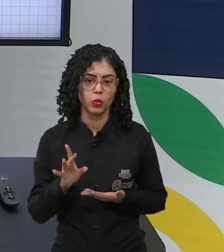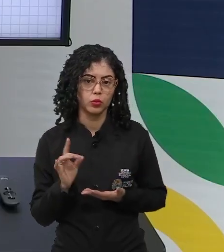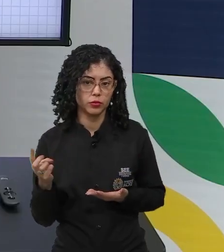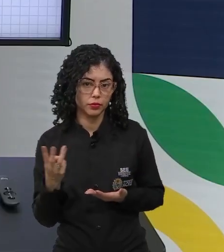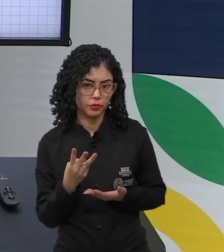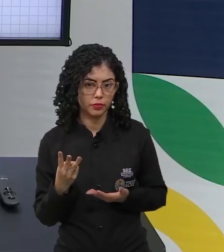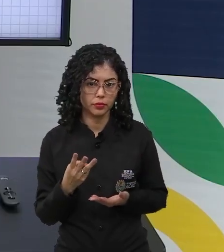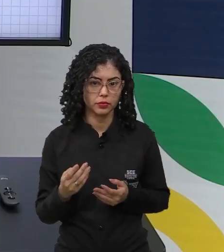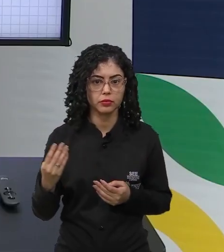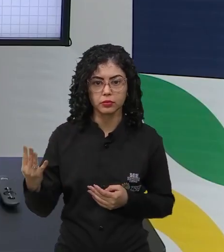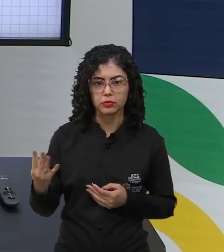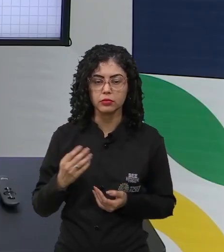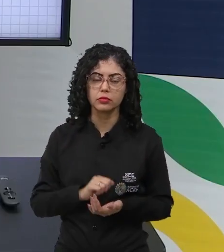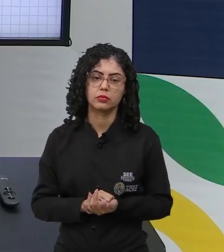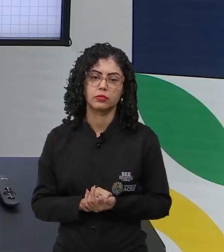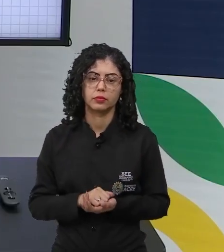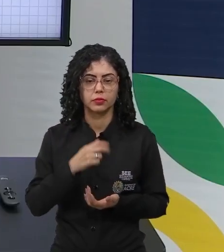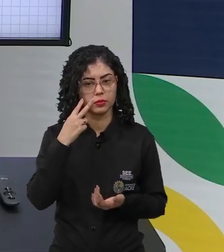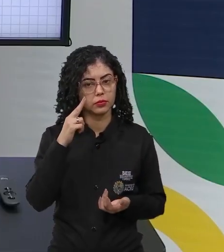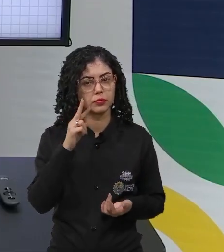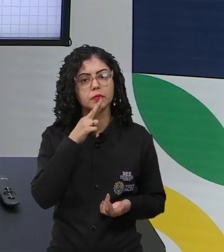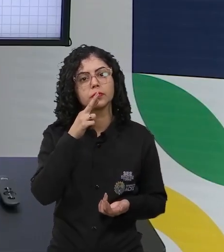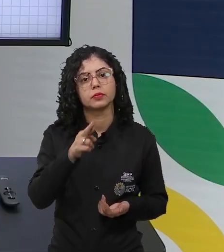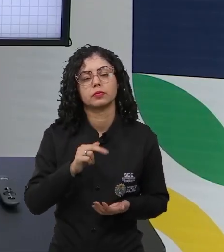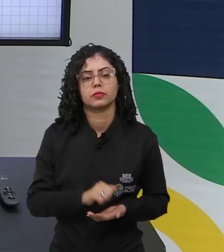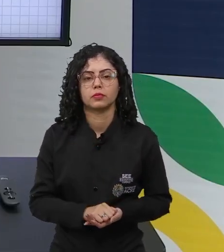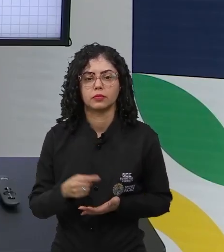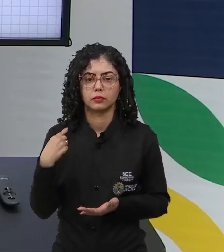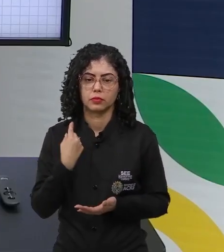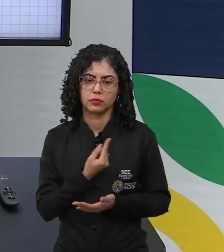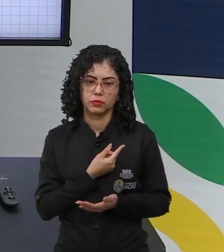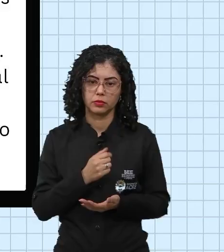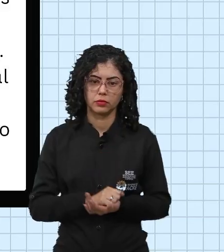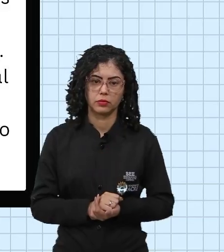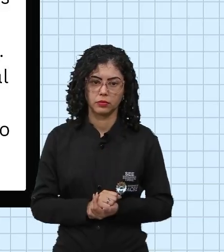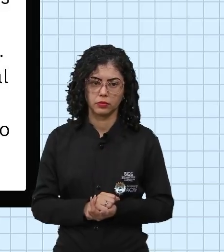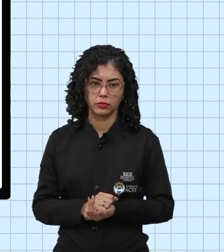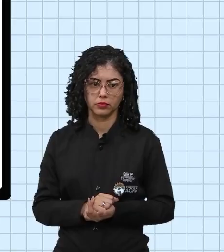a terceira e a quarta? Vamos ver a resposta do nosso gabarito.